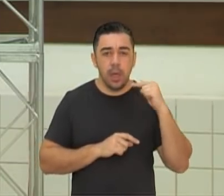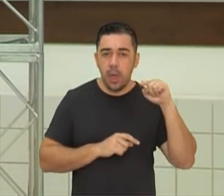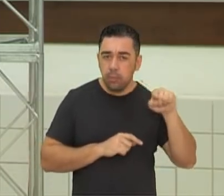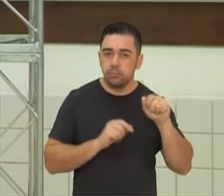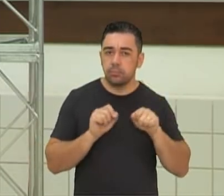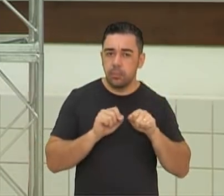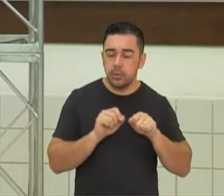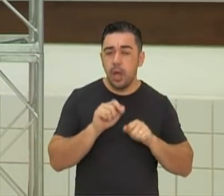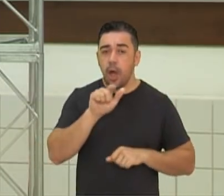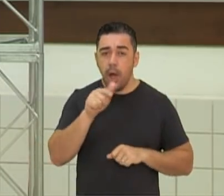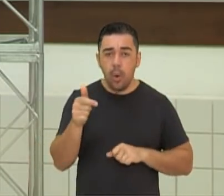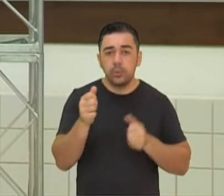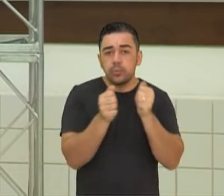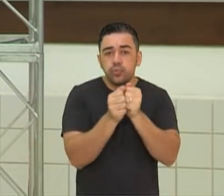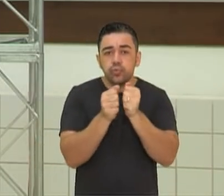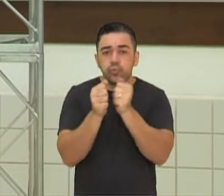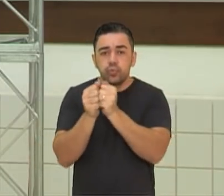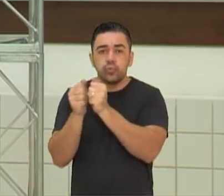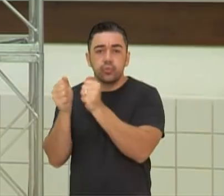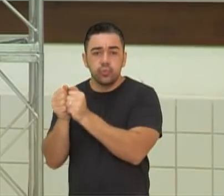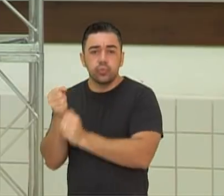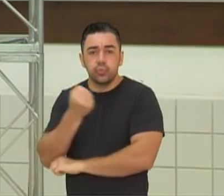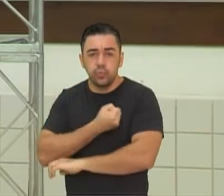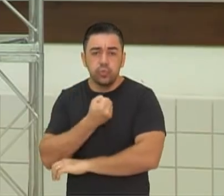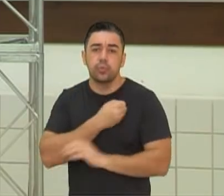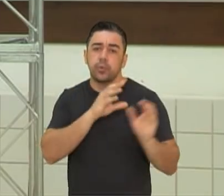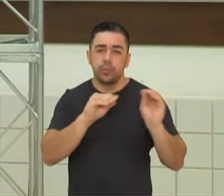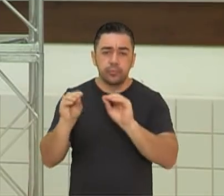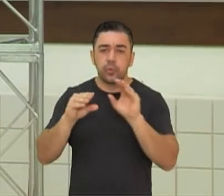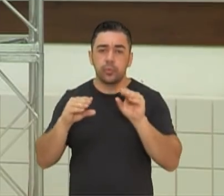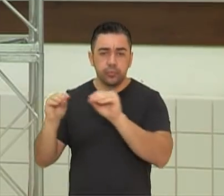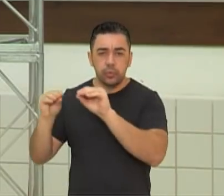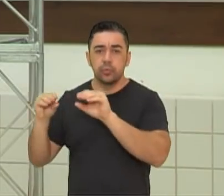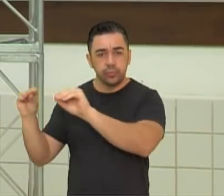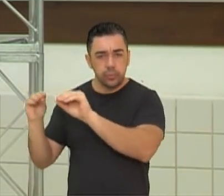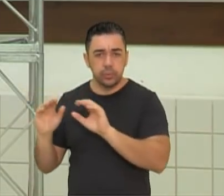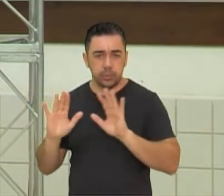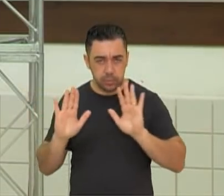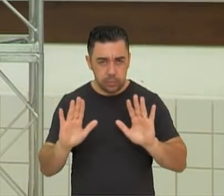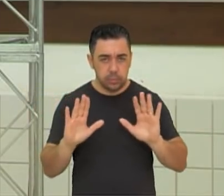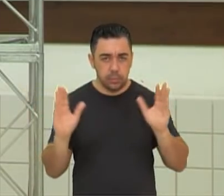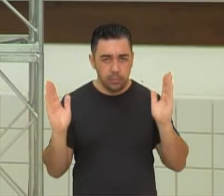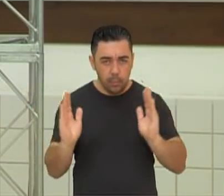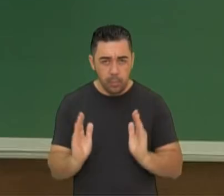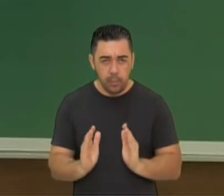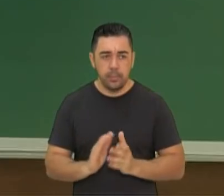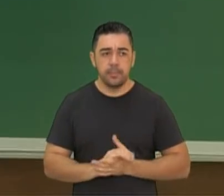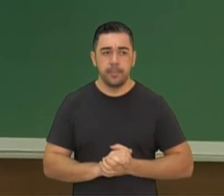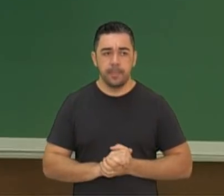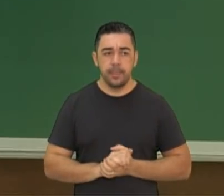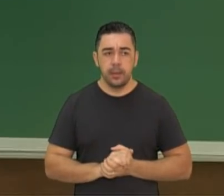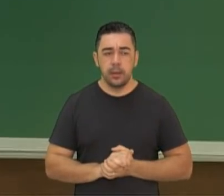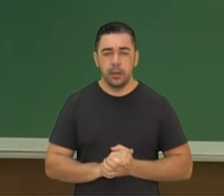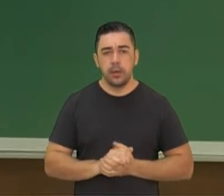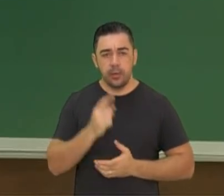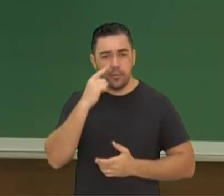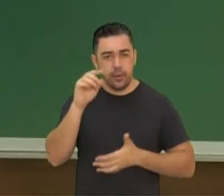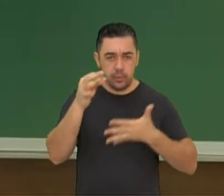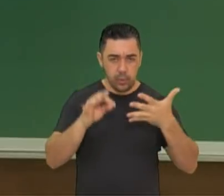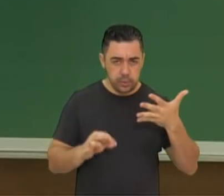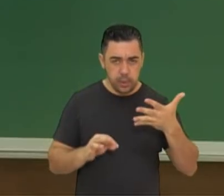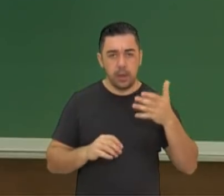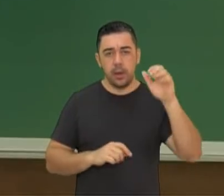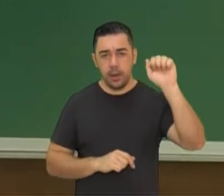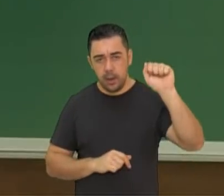As outras vão acompanhando os números nos passos operatórios que a gente vai fazendo, certo? Então, ali, conferindo as correções,